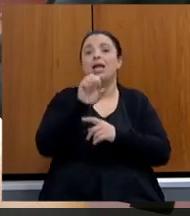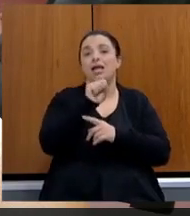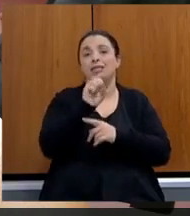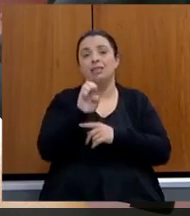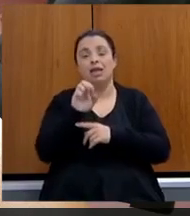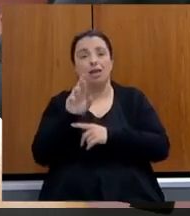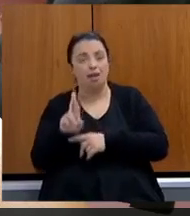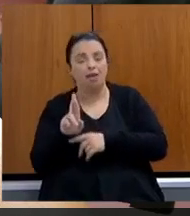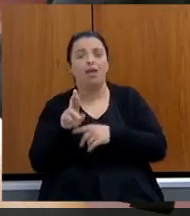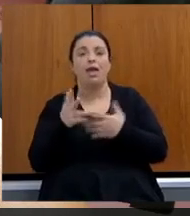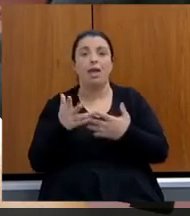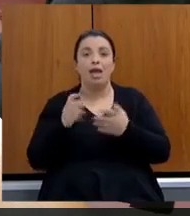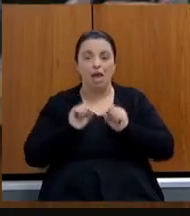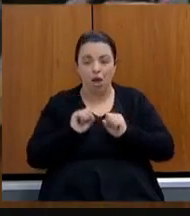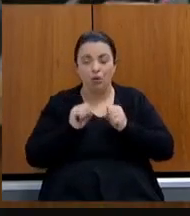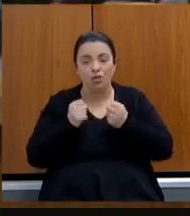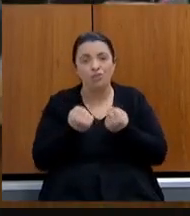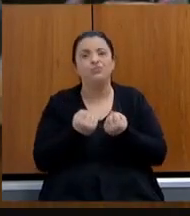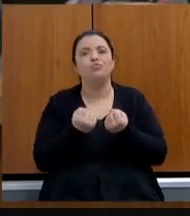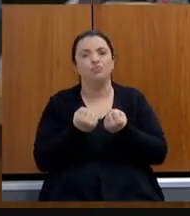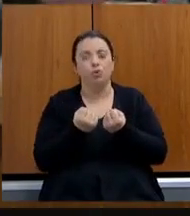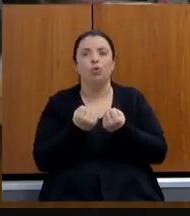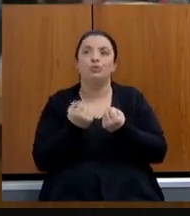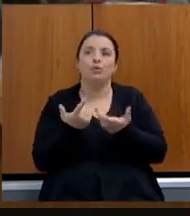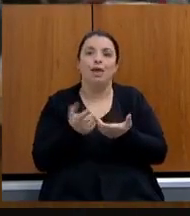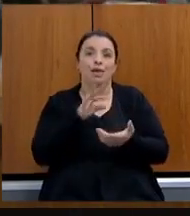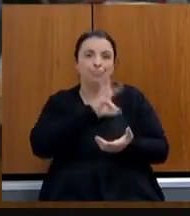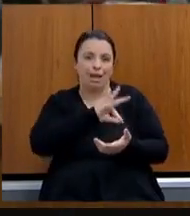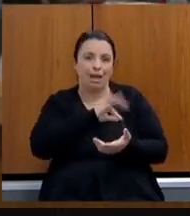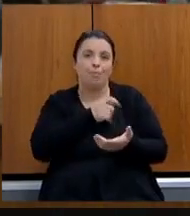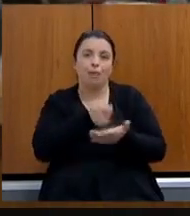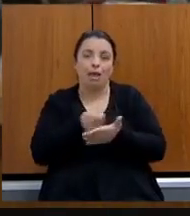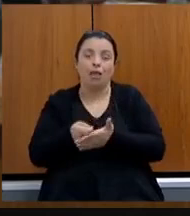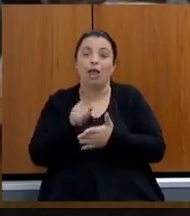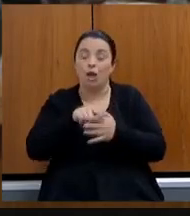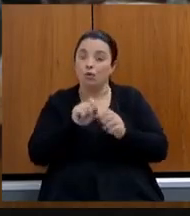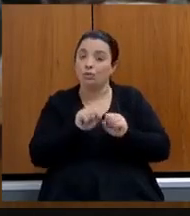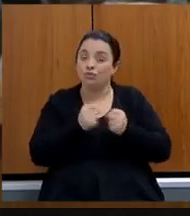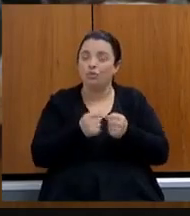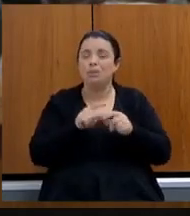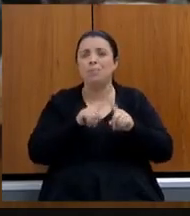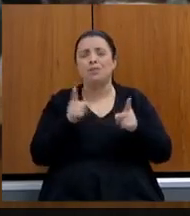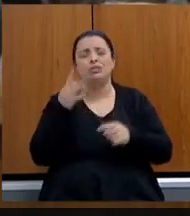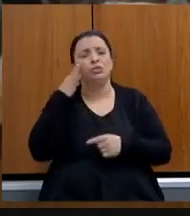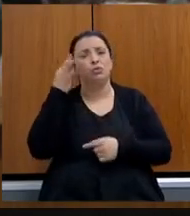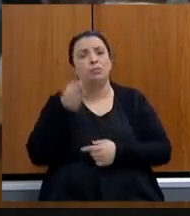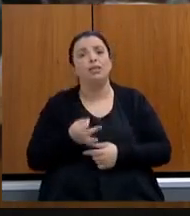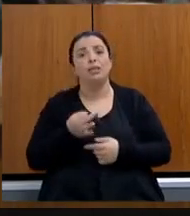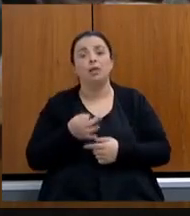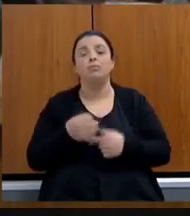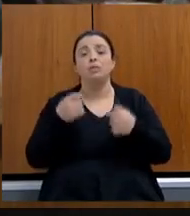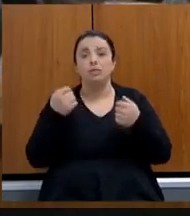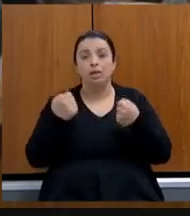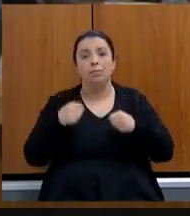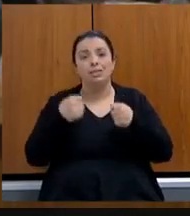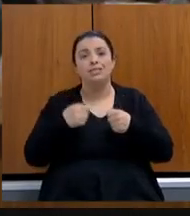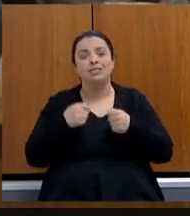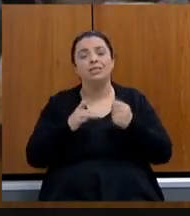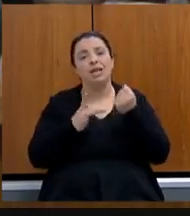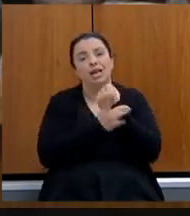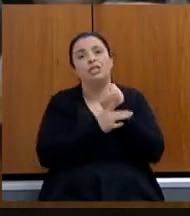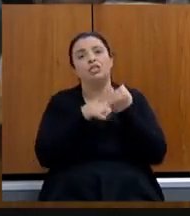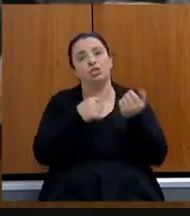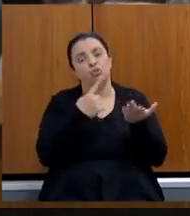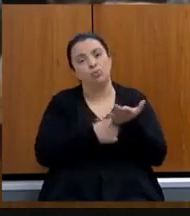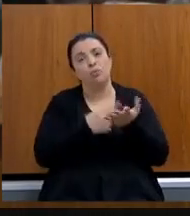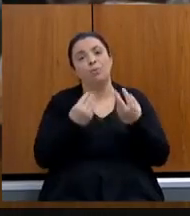um esforço tremendo né em relação a essas questões de folha um esforço tremendo mas a gente entende que a gente precisa da terça e compromisso e dá